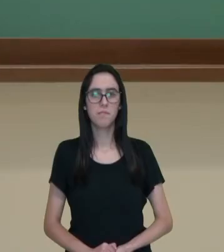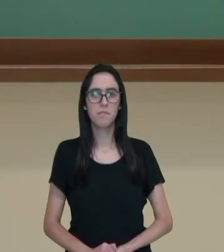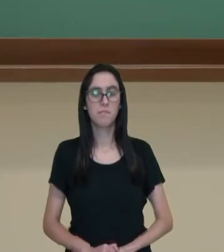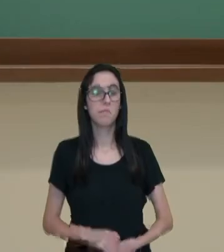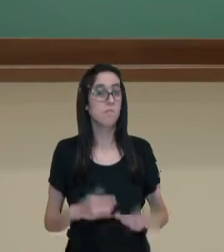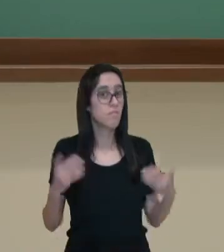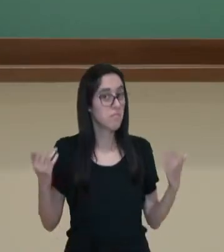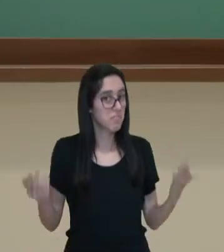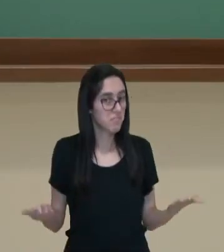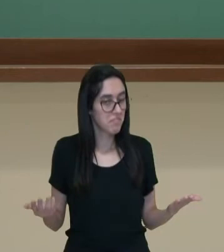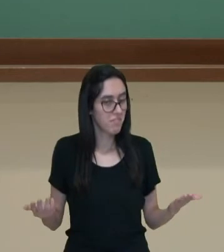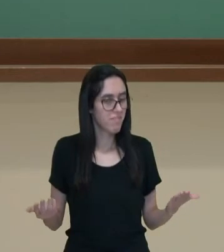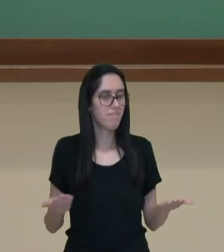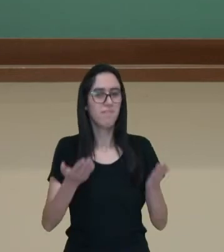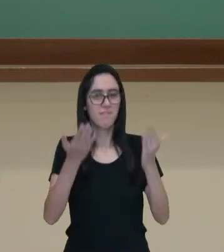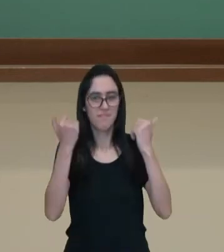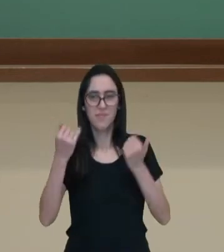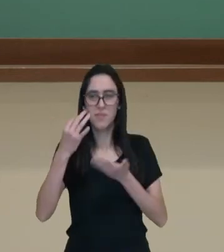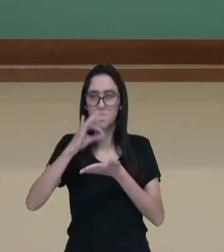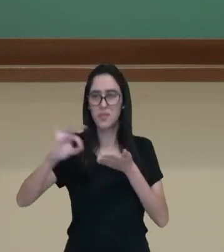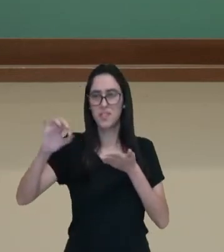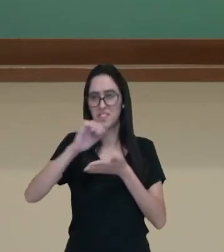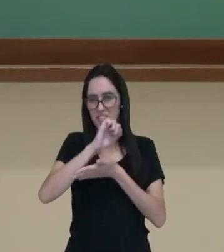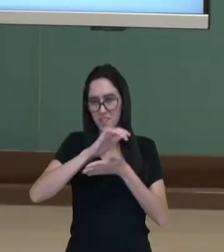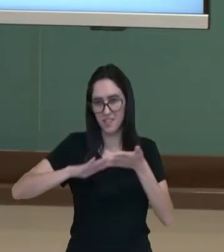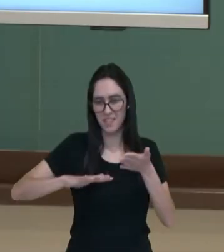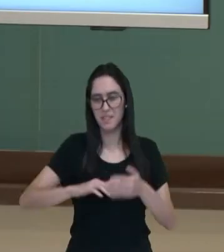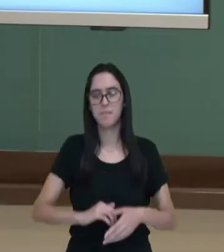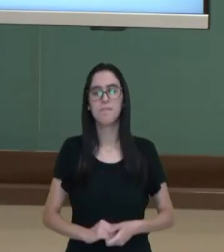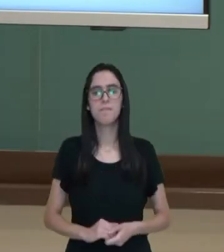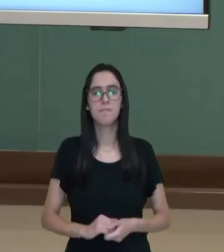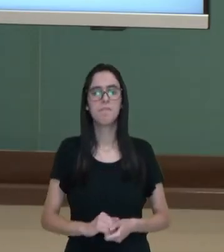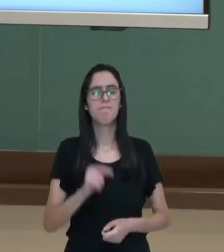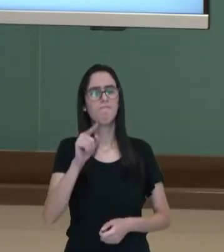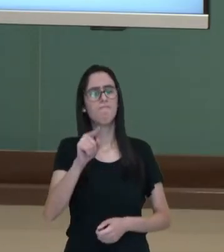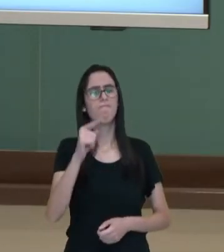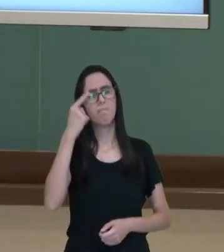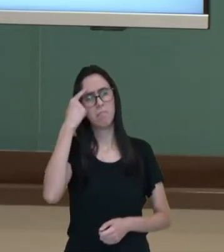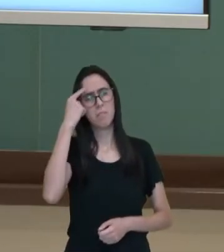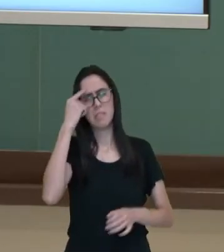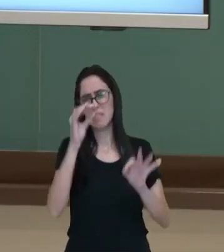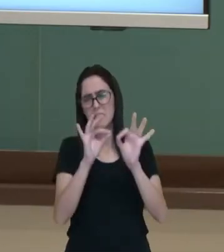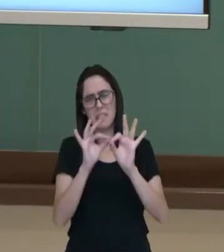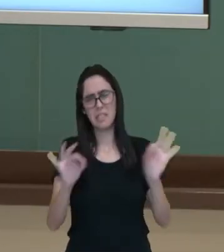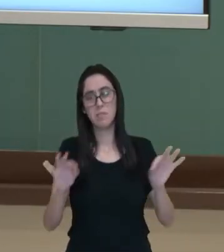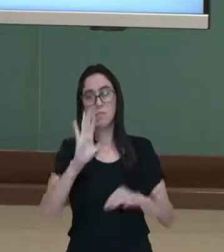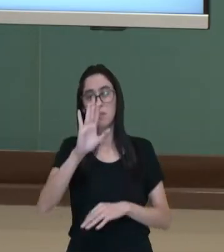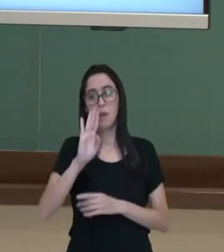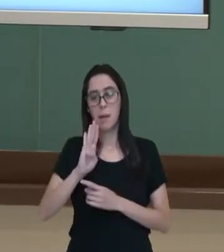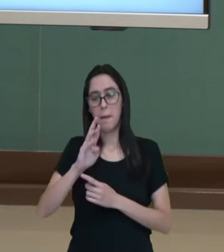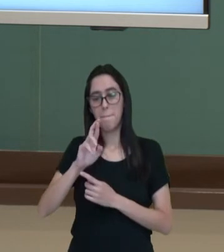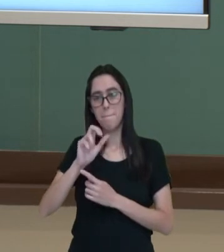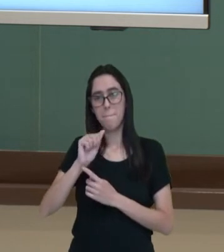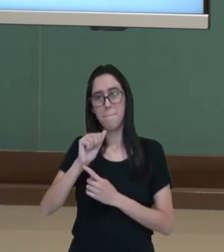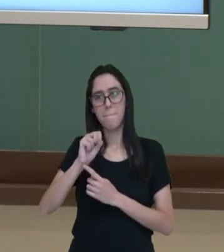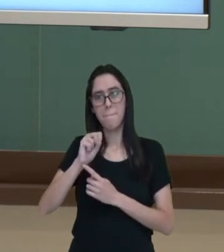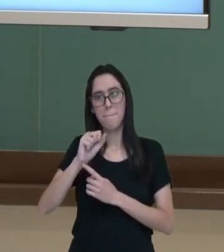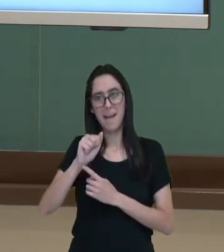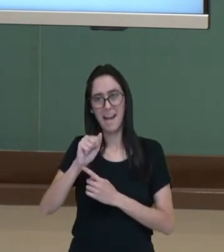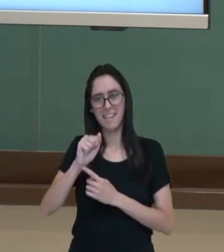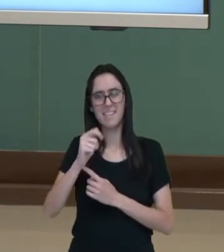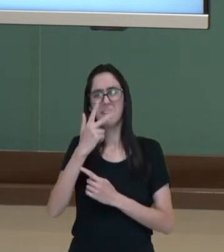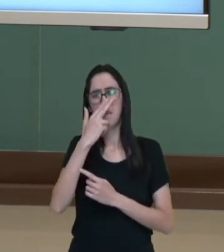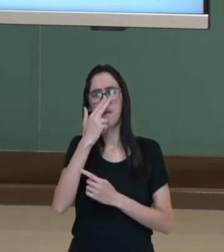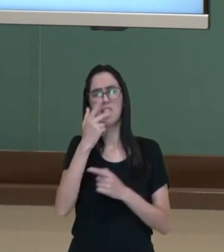Então, pessoal, vamos fazer a correção dessa atividade? Galera, bem simples. Você tem brasas, um brasido, aquele brasa do